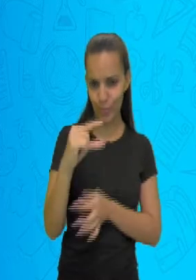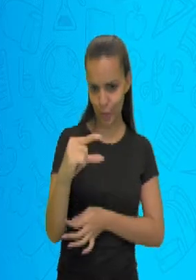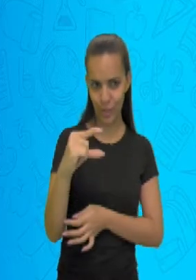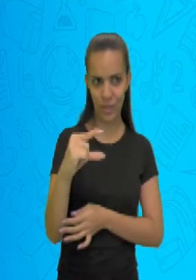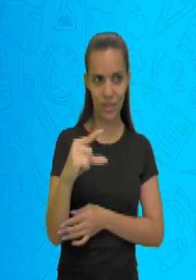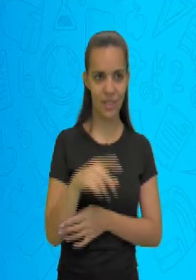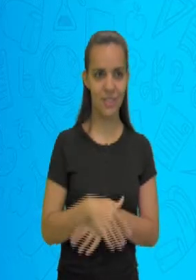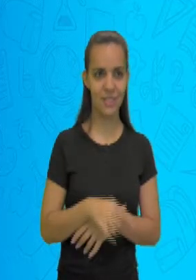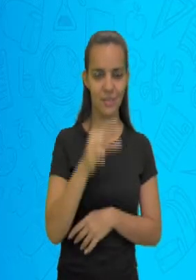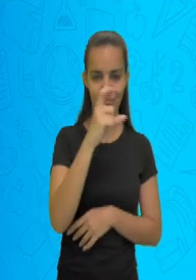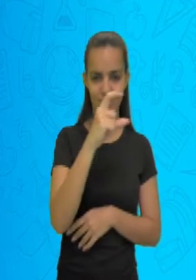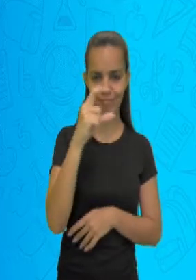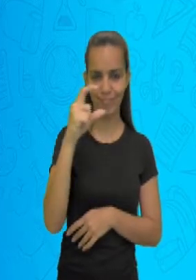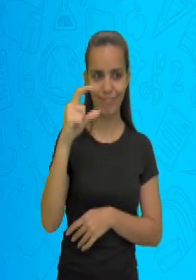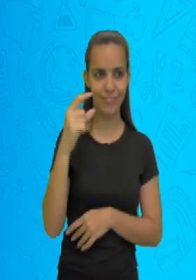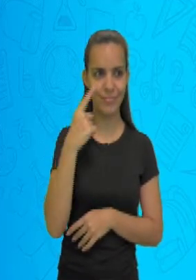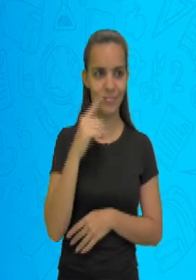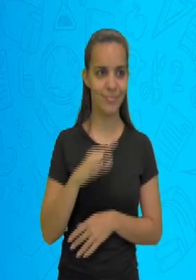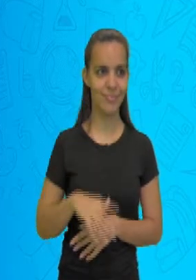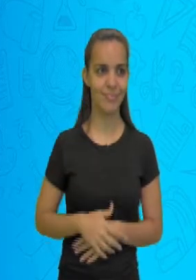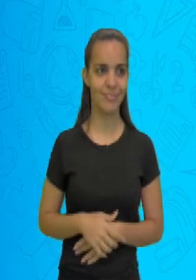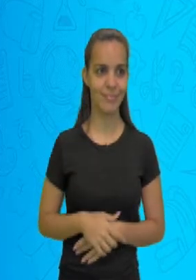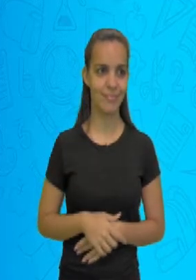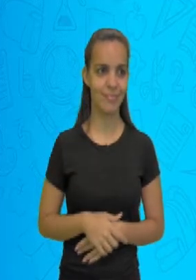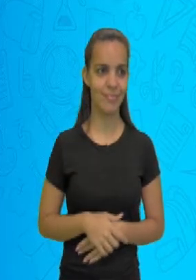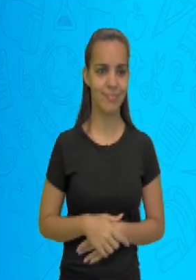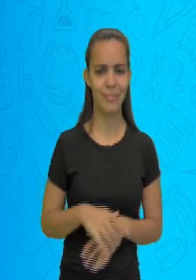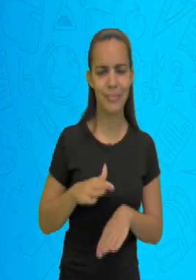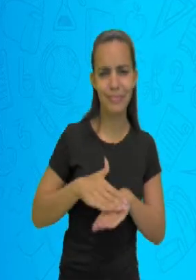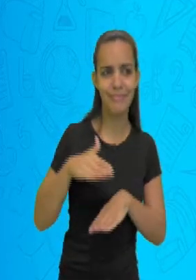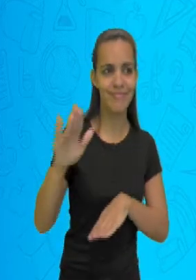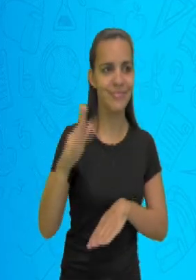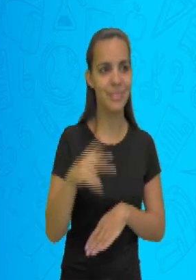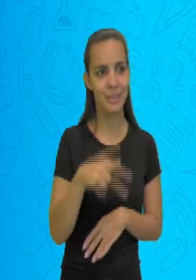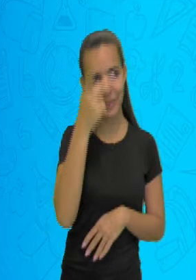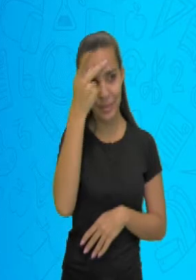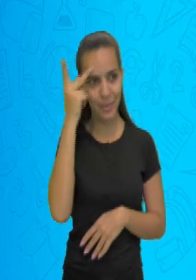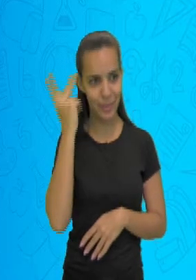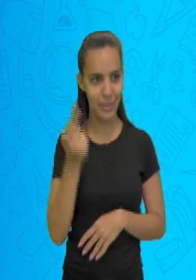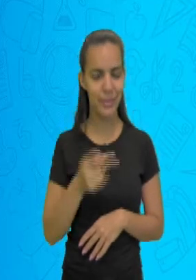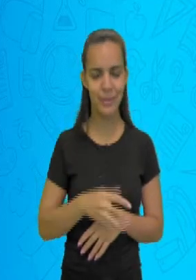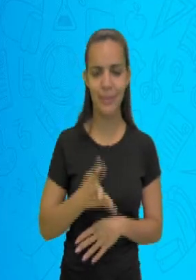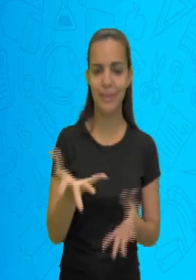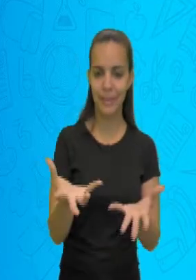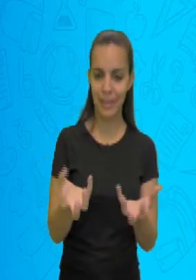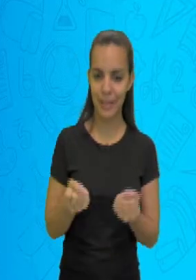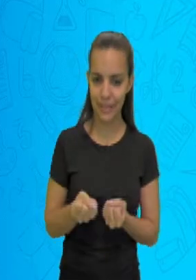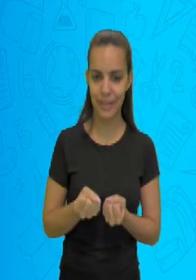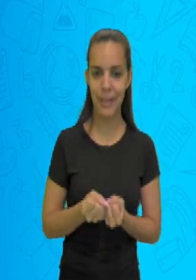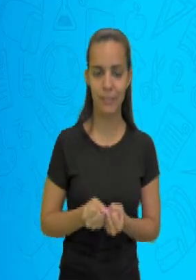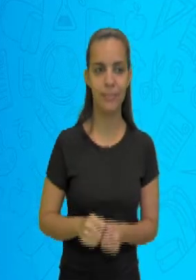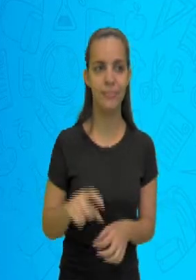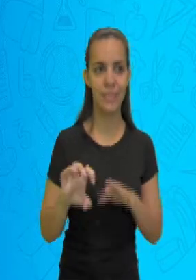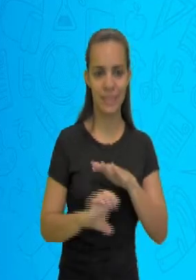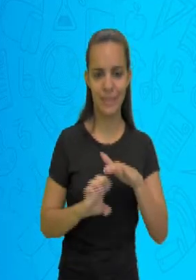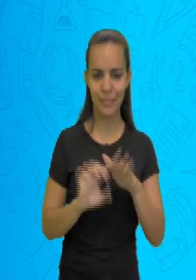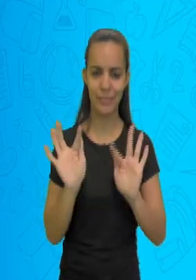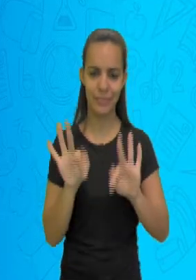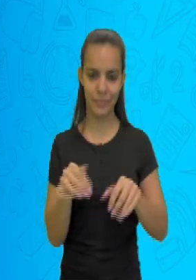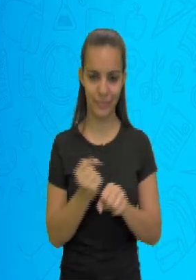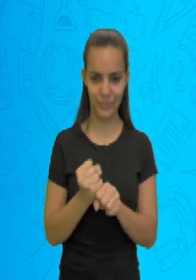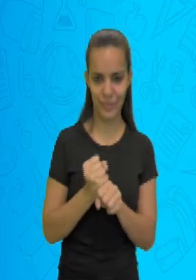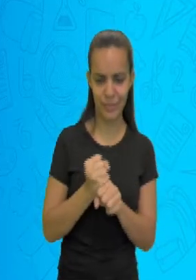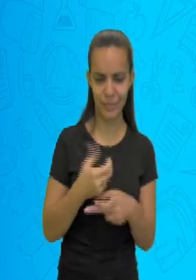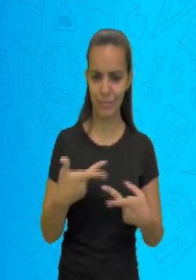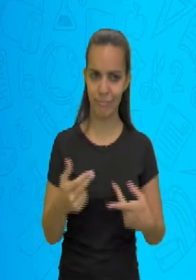ganhar folhinha. Todo mundo, quer dizer, a maioria das pessoas recebem as folhinhas durante o final de ano, não é